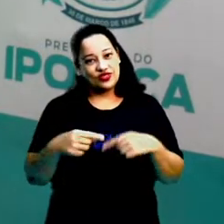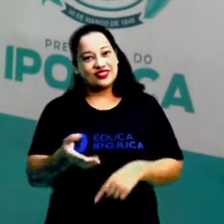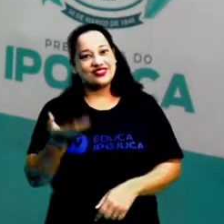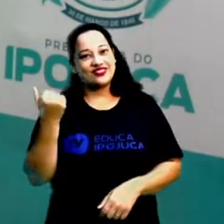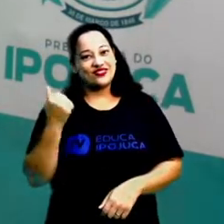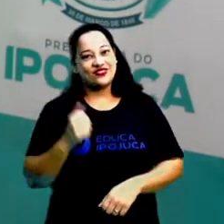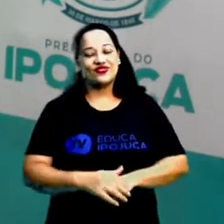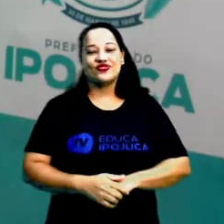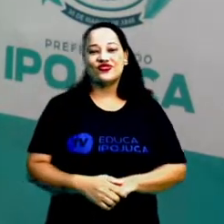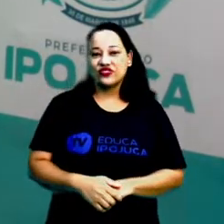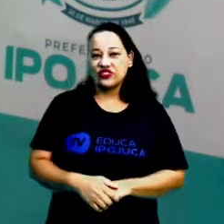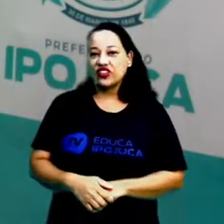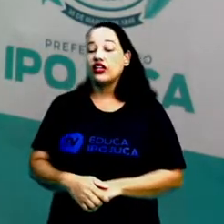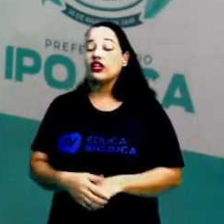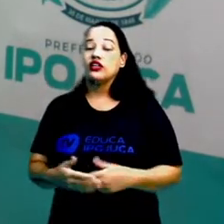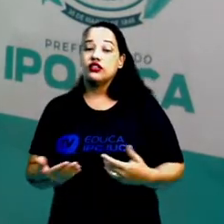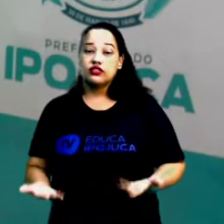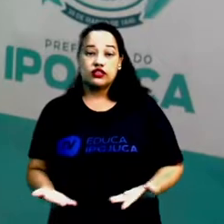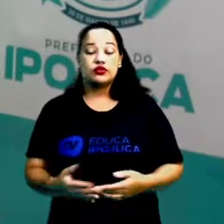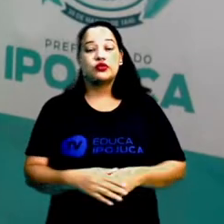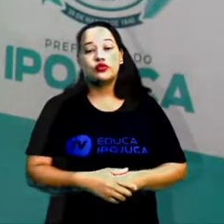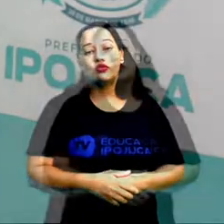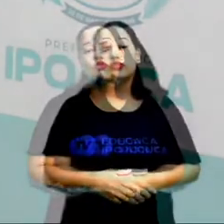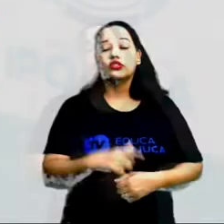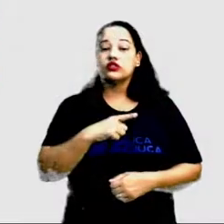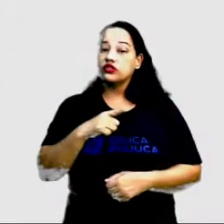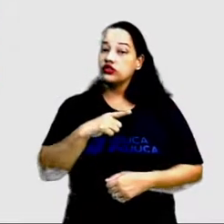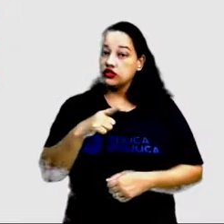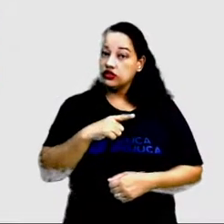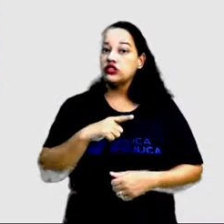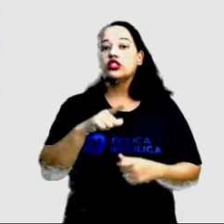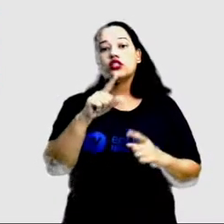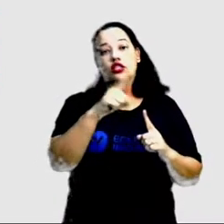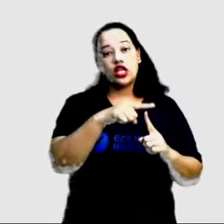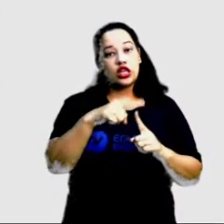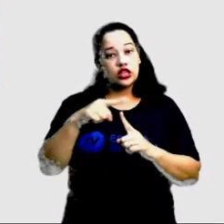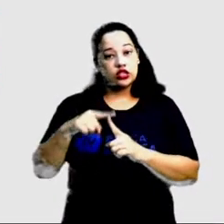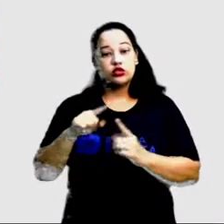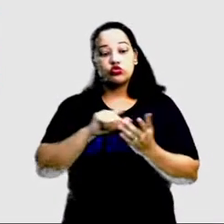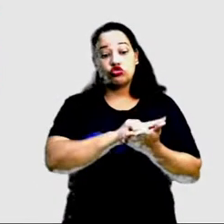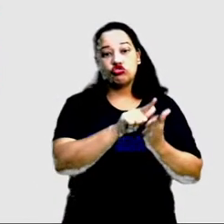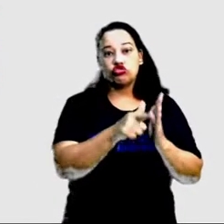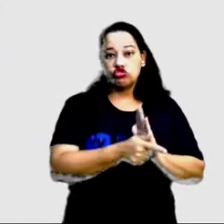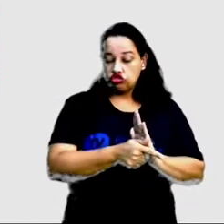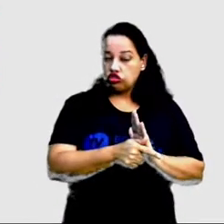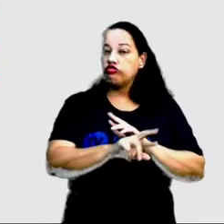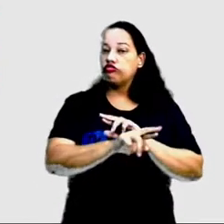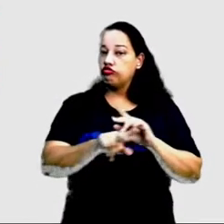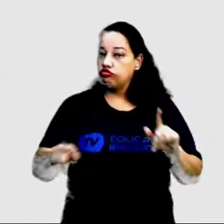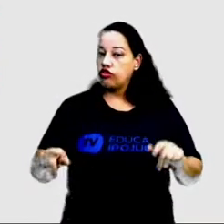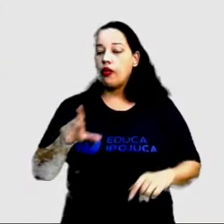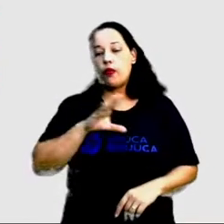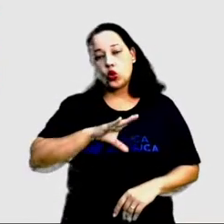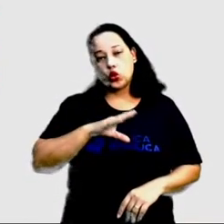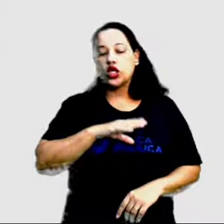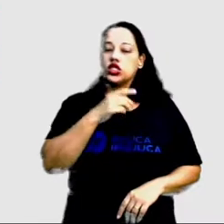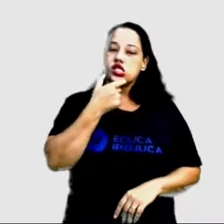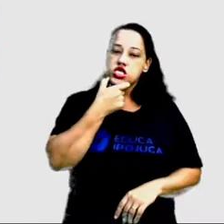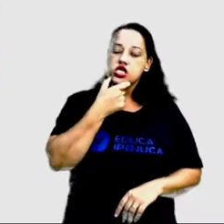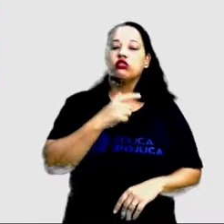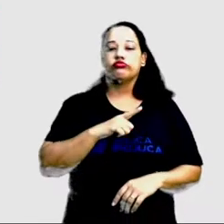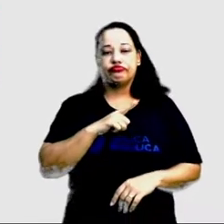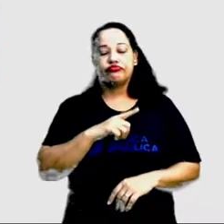go! Então, existem vários tipos de gêneros musicais, tanto em português como em inglês, claro,